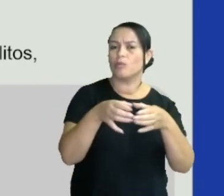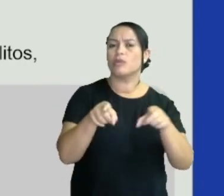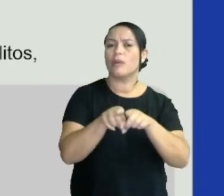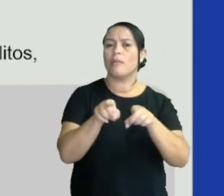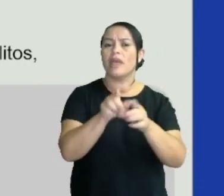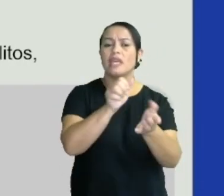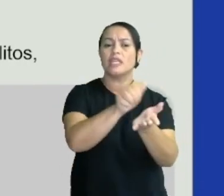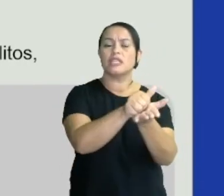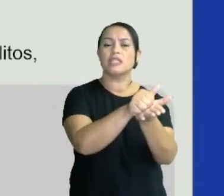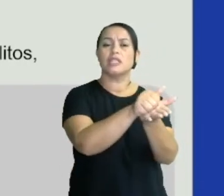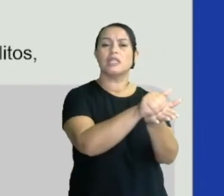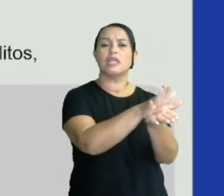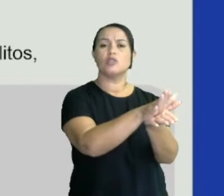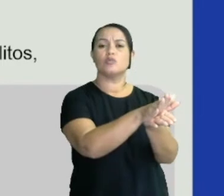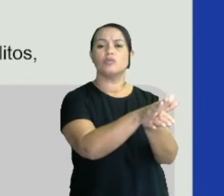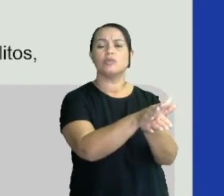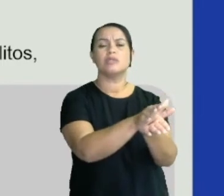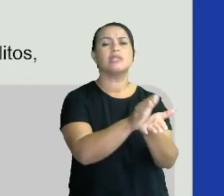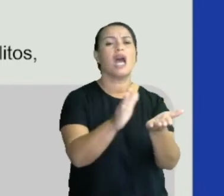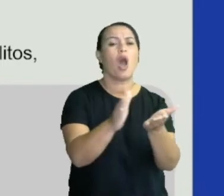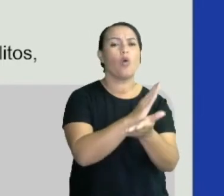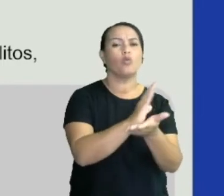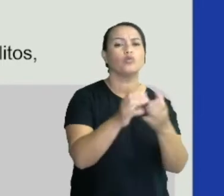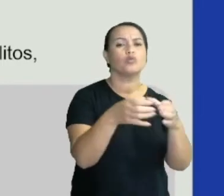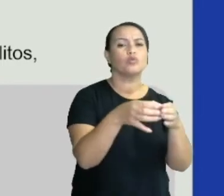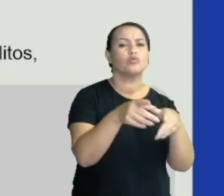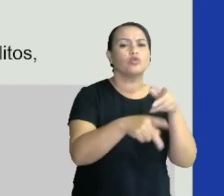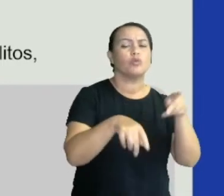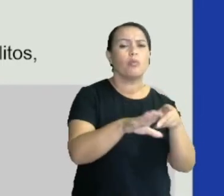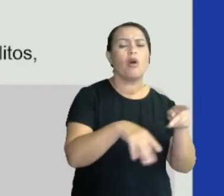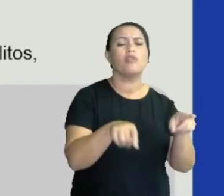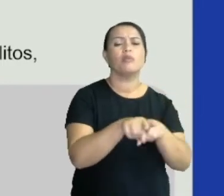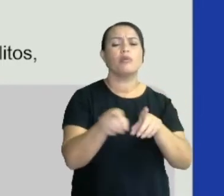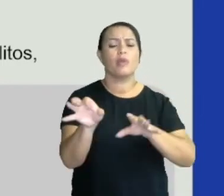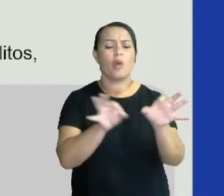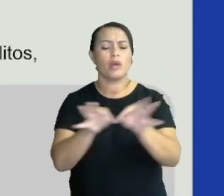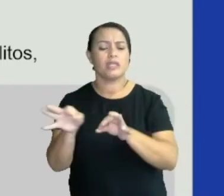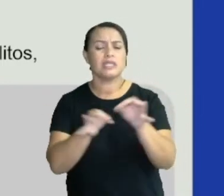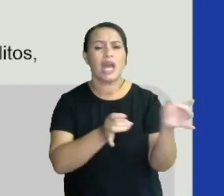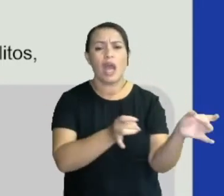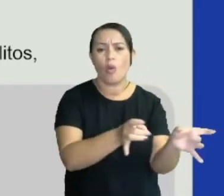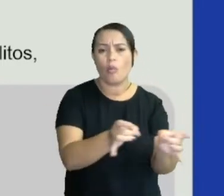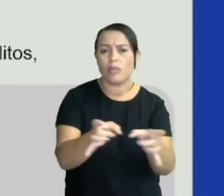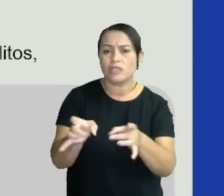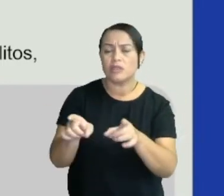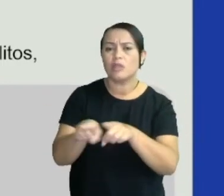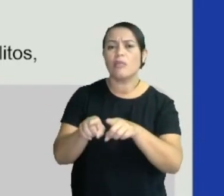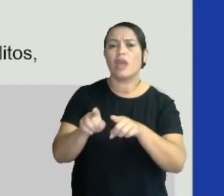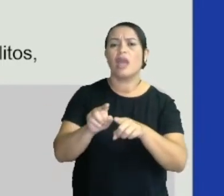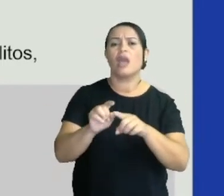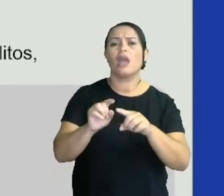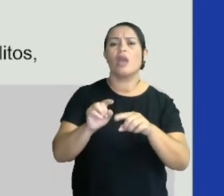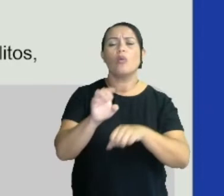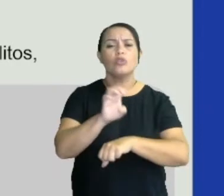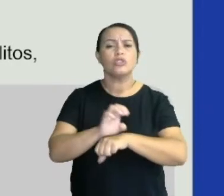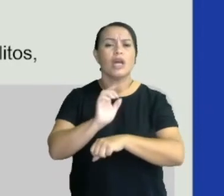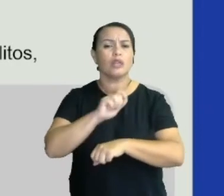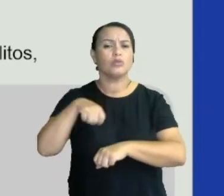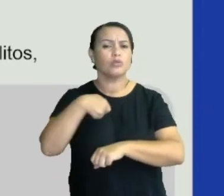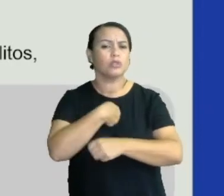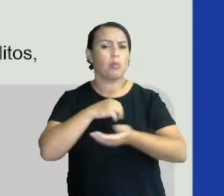expulsar os mouros, para organizar comercialmente o Estado espanhol,